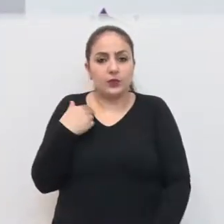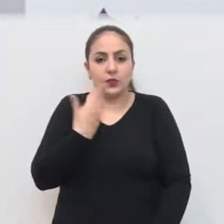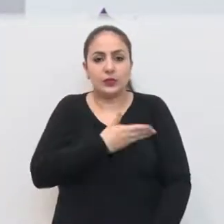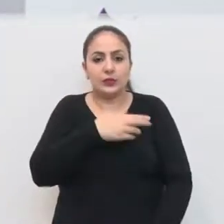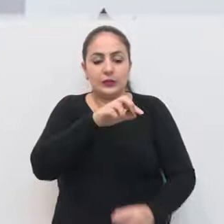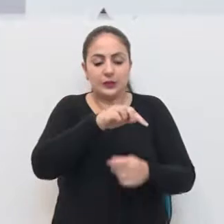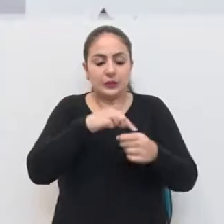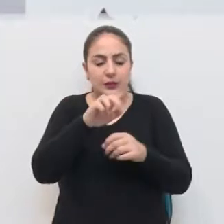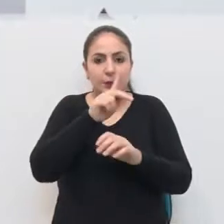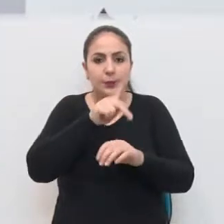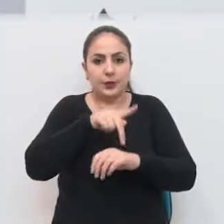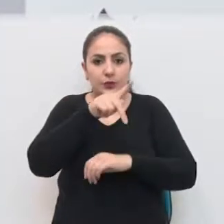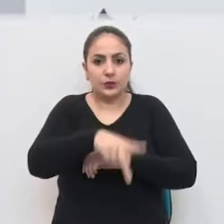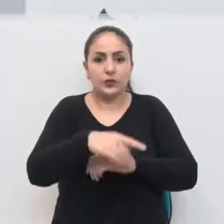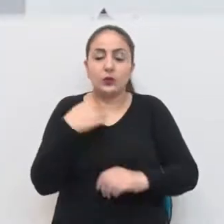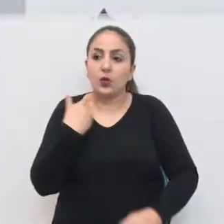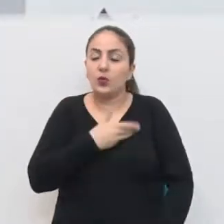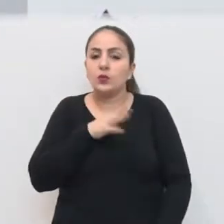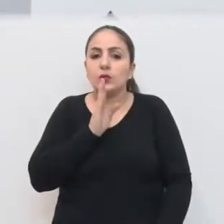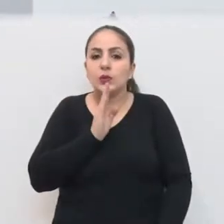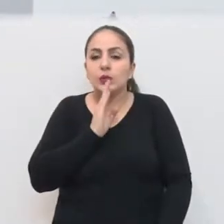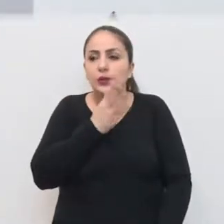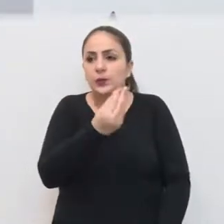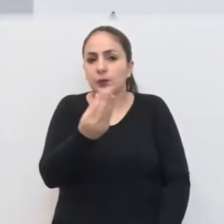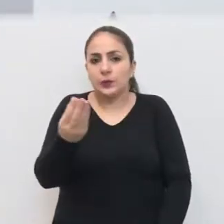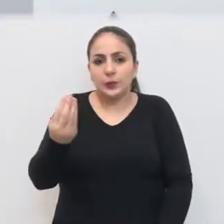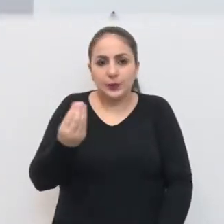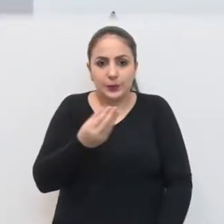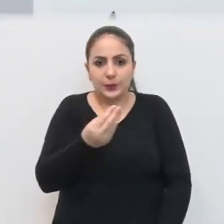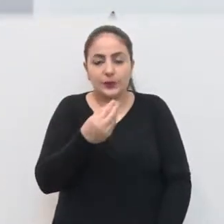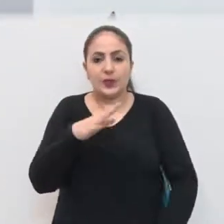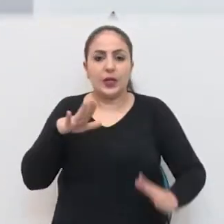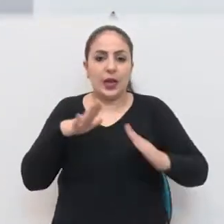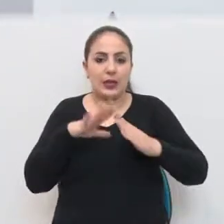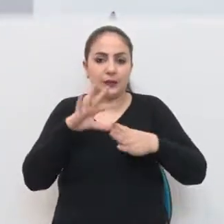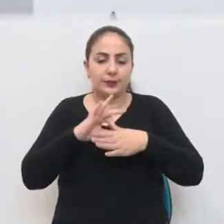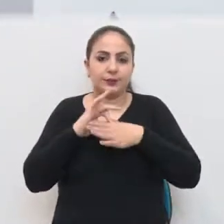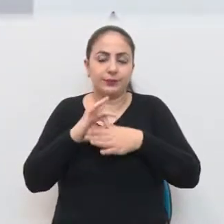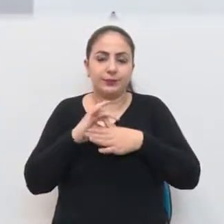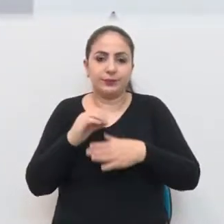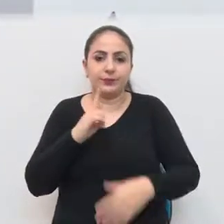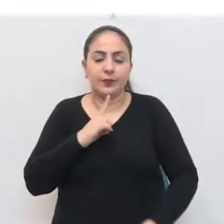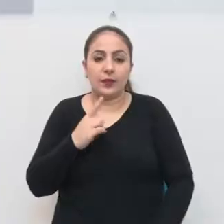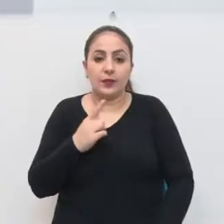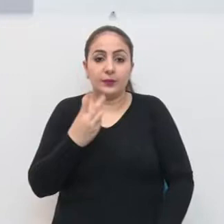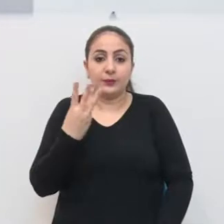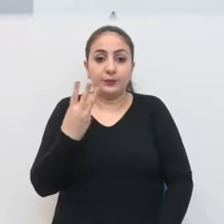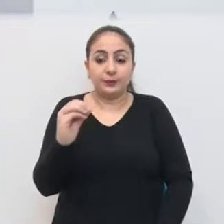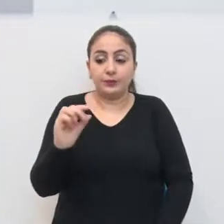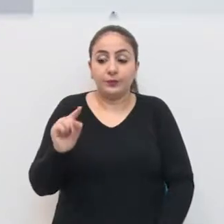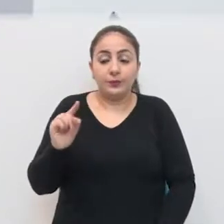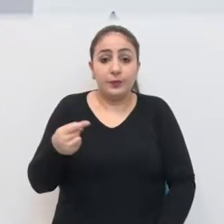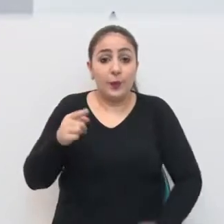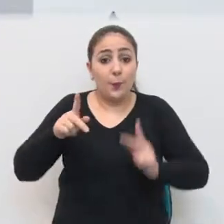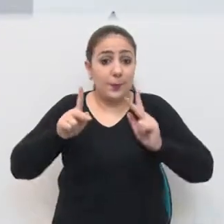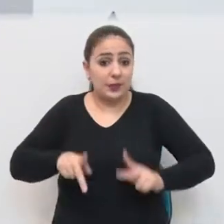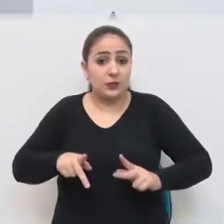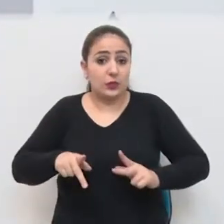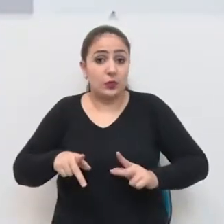vereador da nossa cidade, Passo Fundo, conhecedor de muitos e muitos açougues que nós temos aí. 30